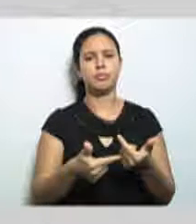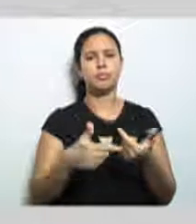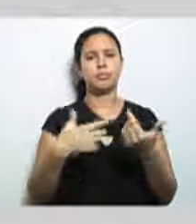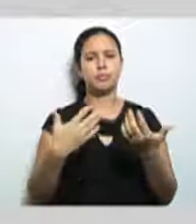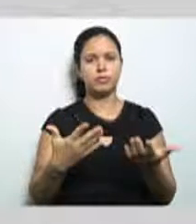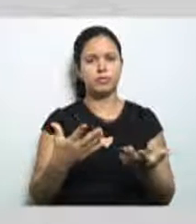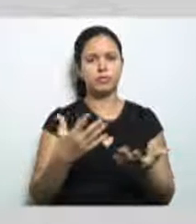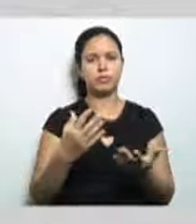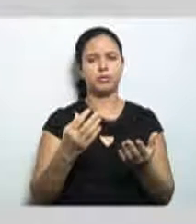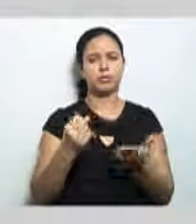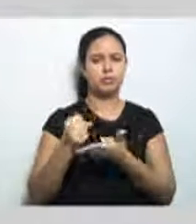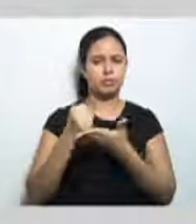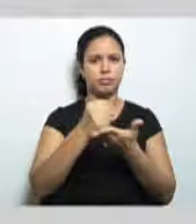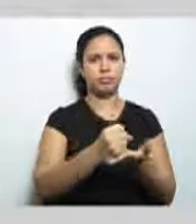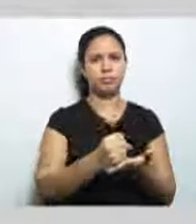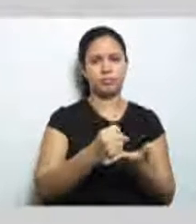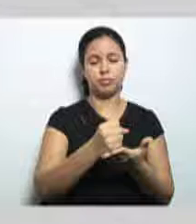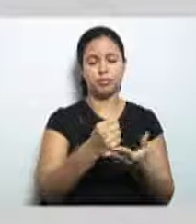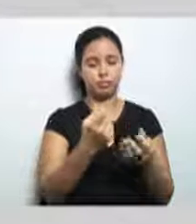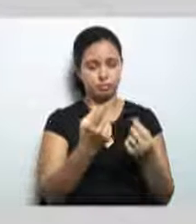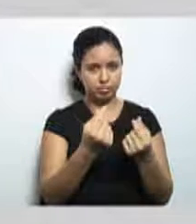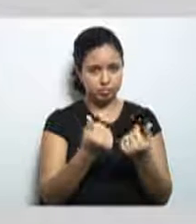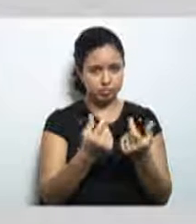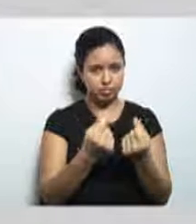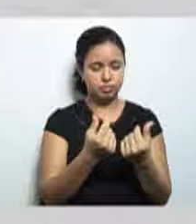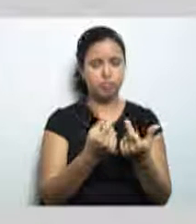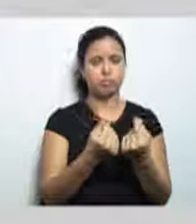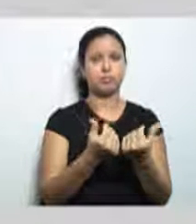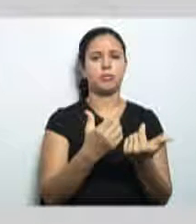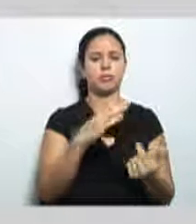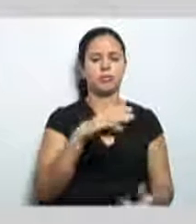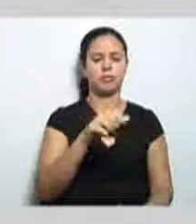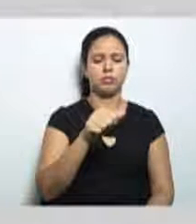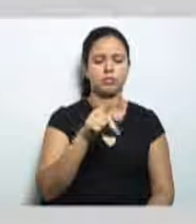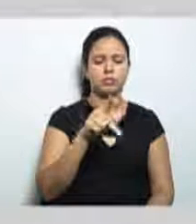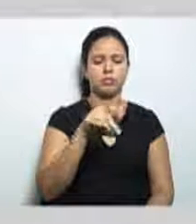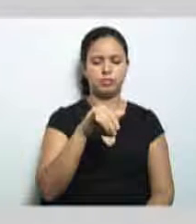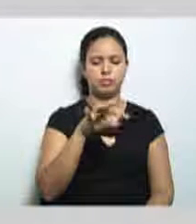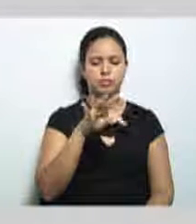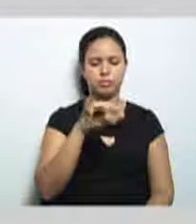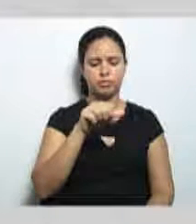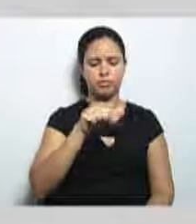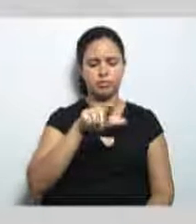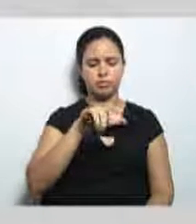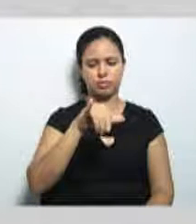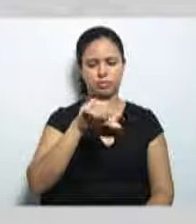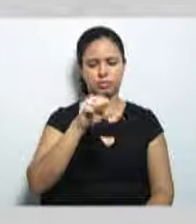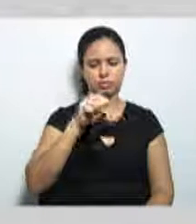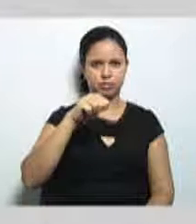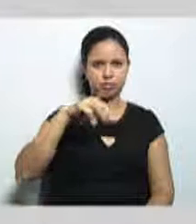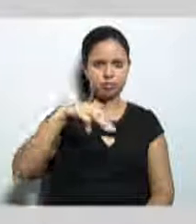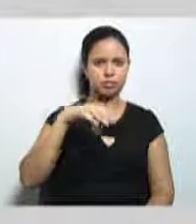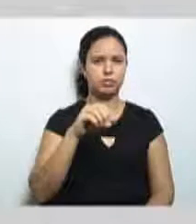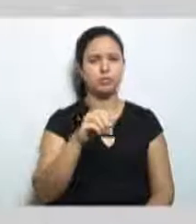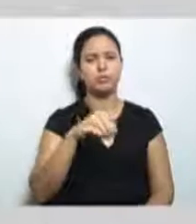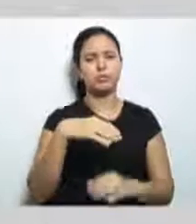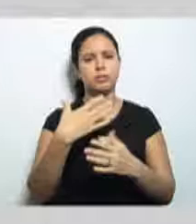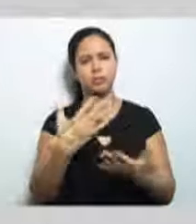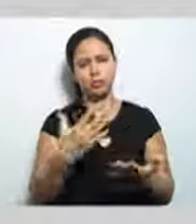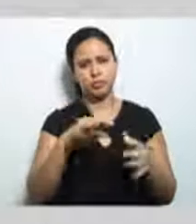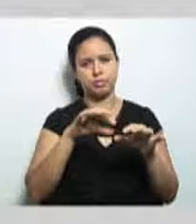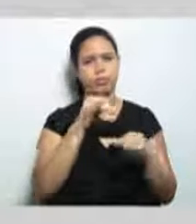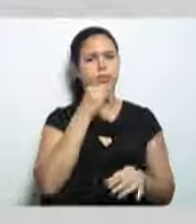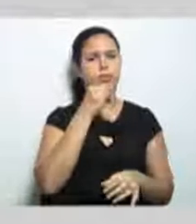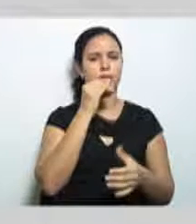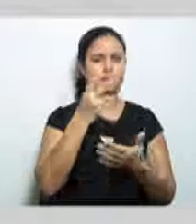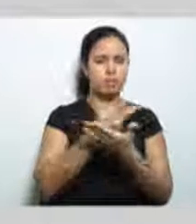capitalismo, muitas coisas ocorrem no âmbito do trabalho. Por exemplo, a casa e o local de trabalho foram separados.